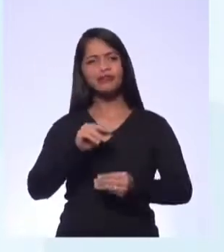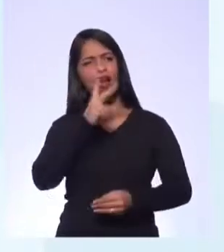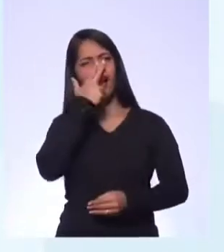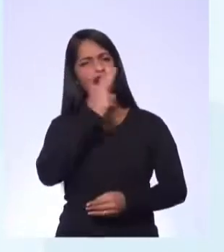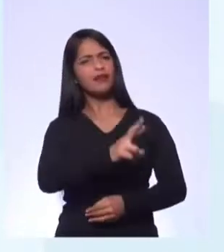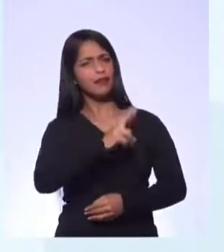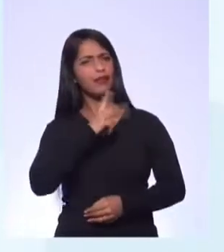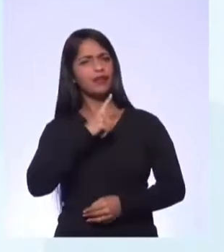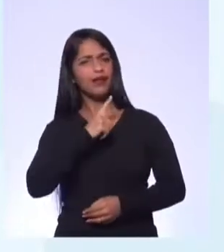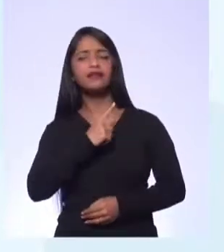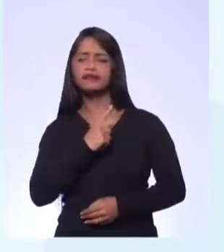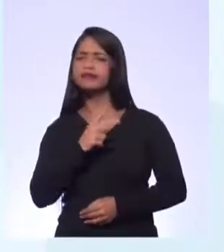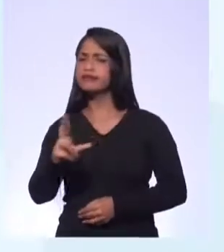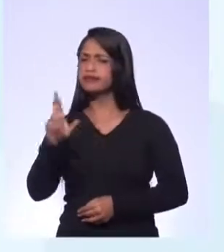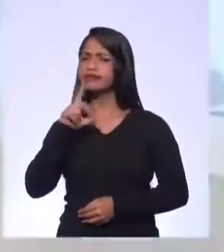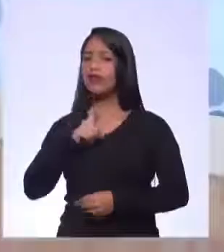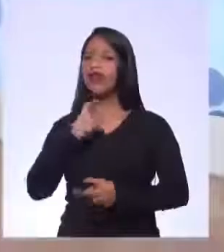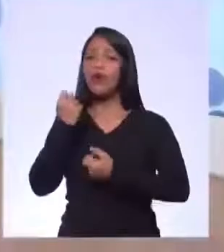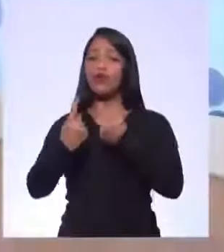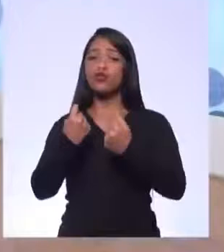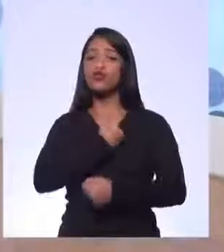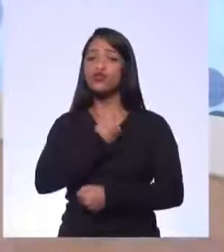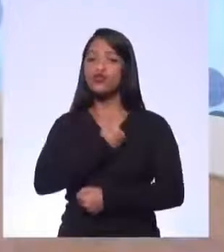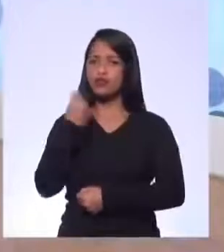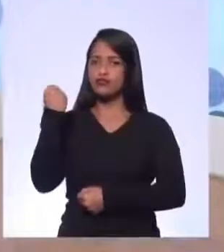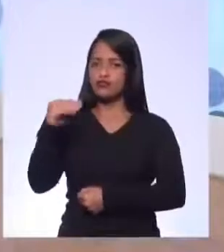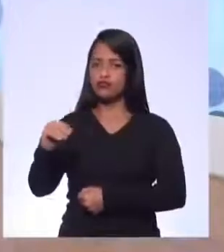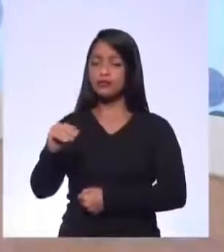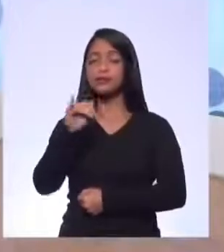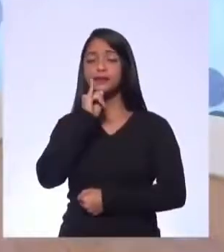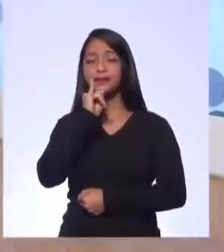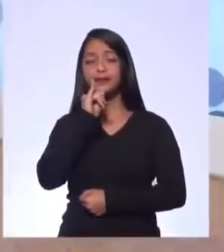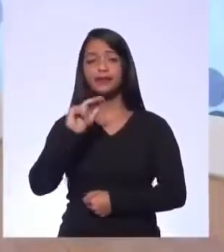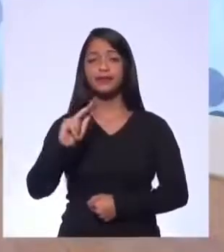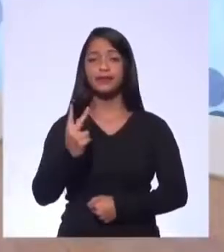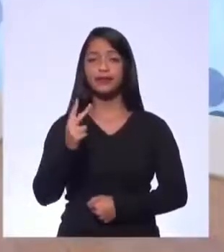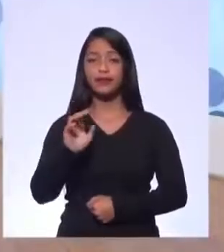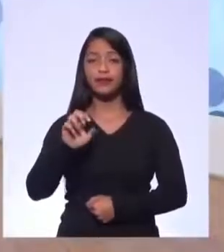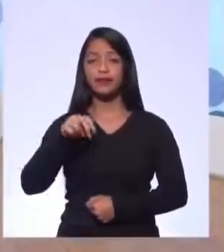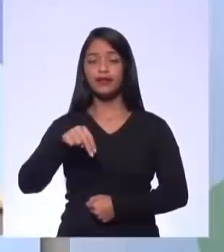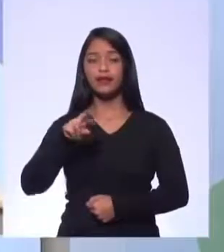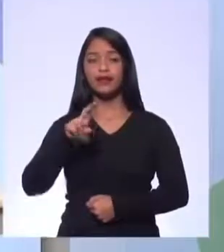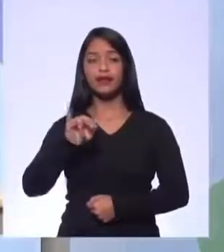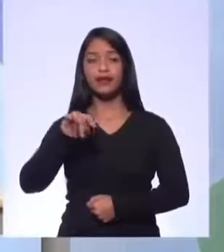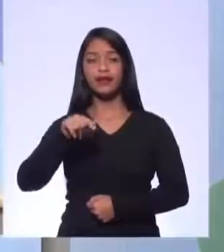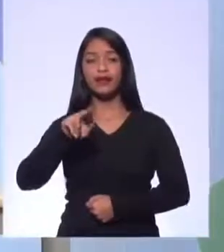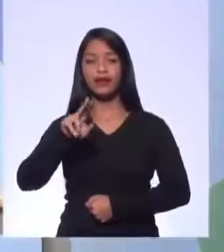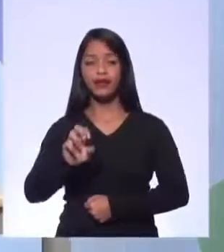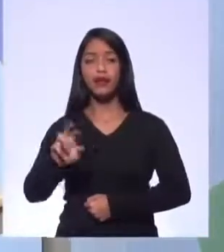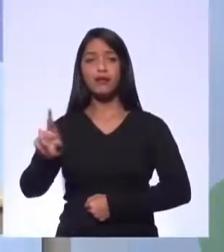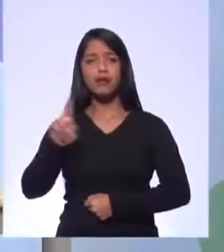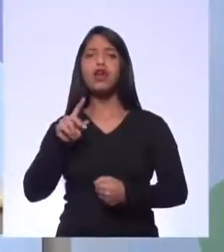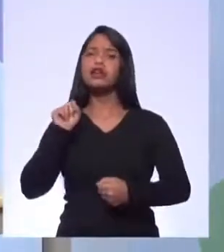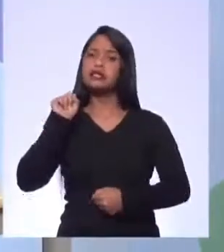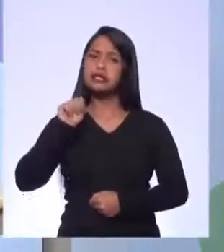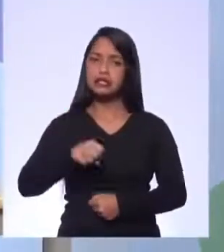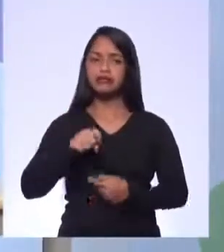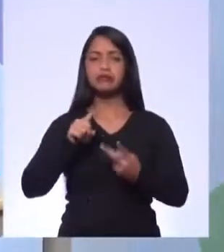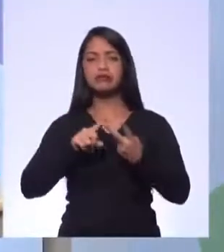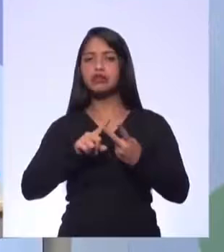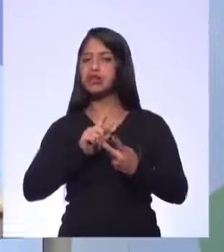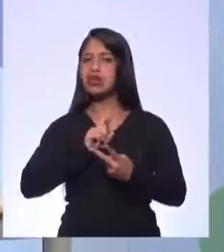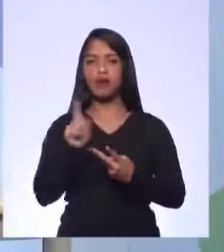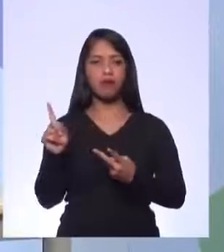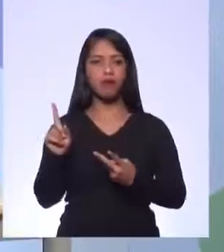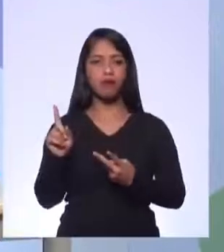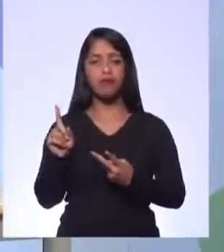está numerando e pessoa que não. Então, o Henrique falou, por exemplo, yes, I can. Depois a segunda ele falou, no, I can't. Então, tem o pessoal que está respondendo sem número e não dá para saber muito